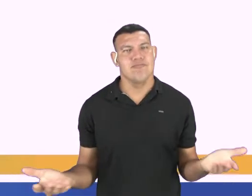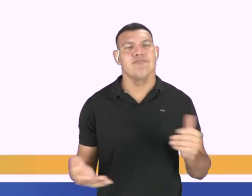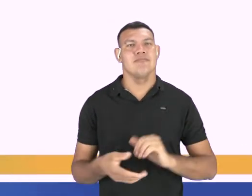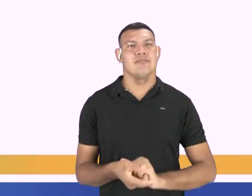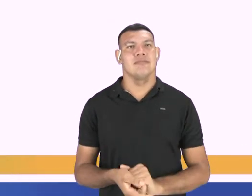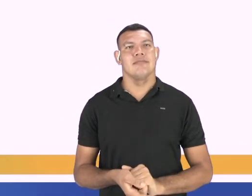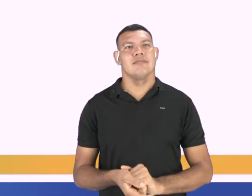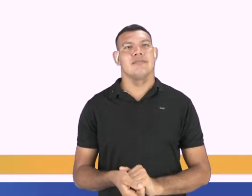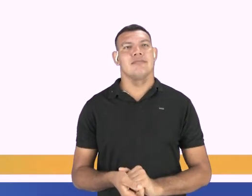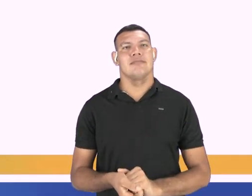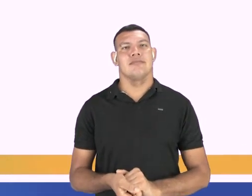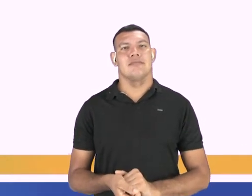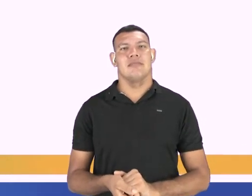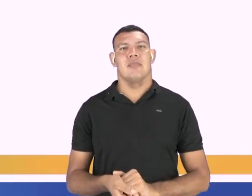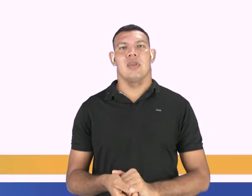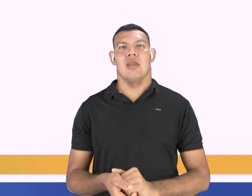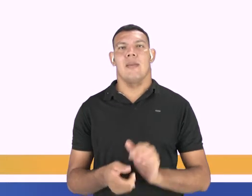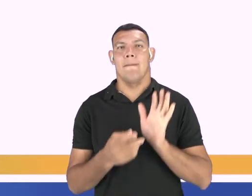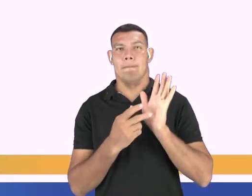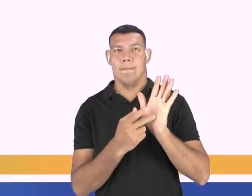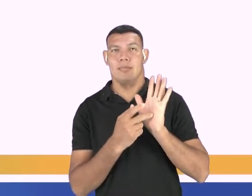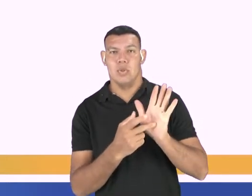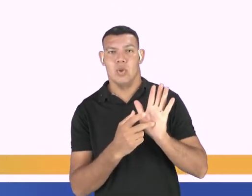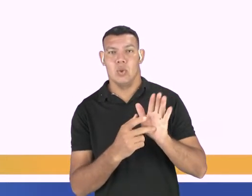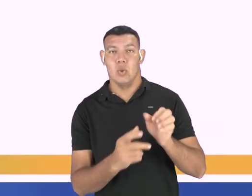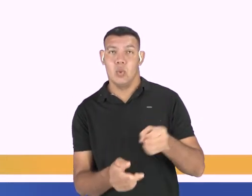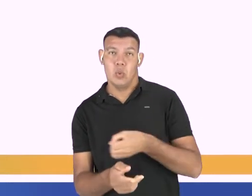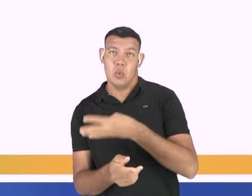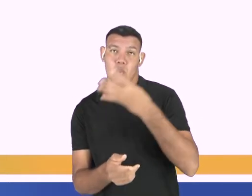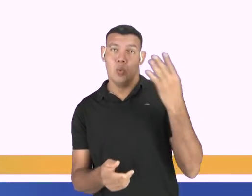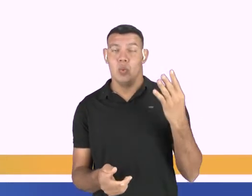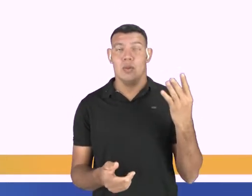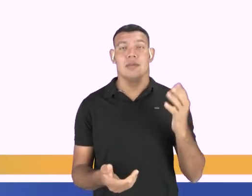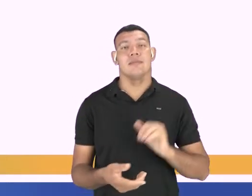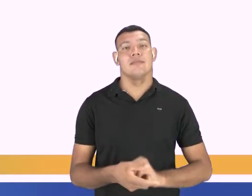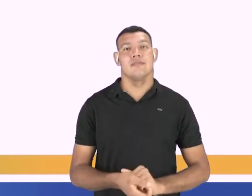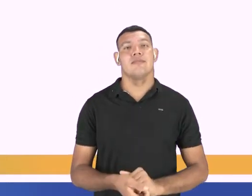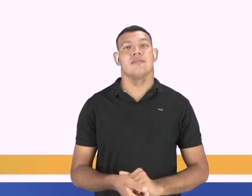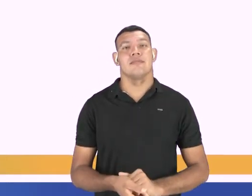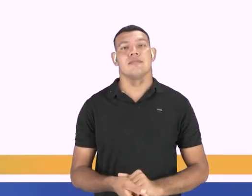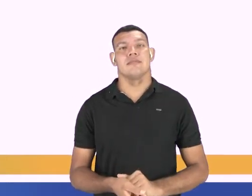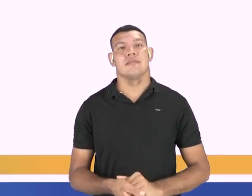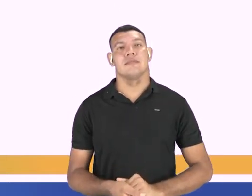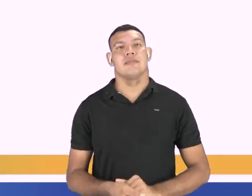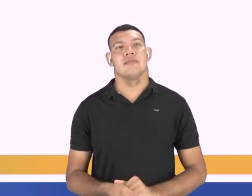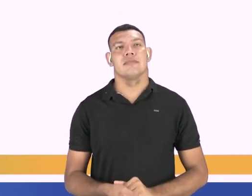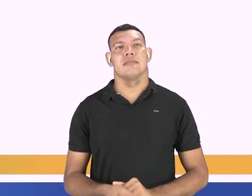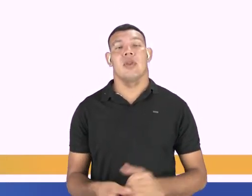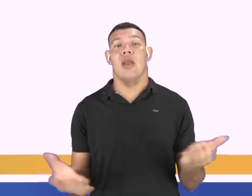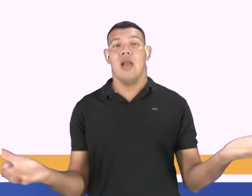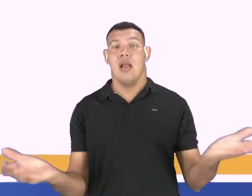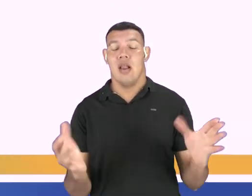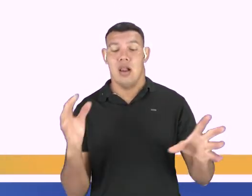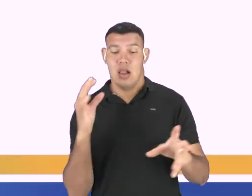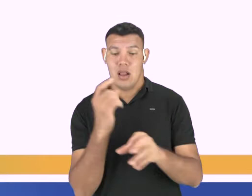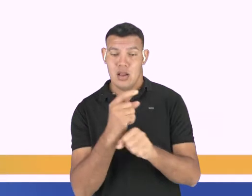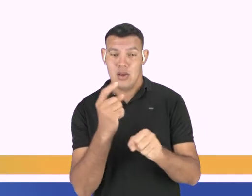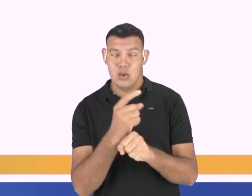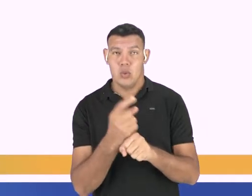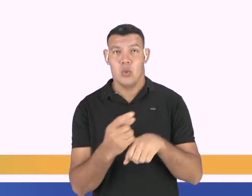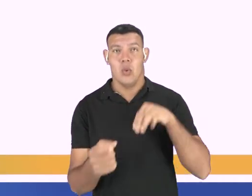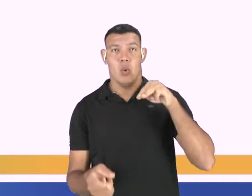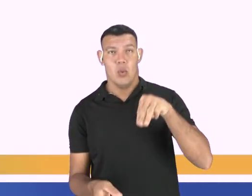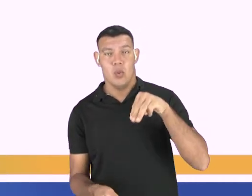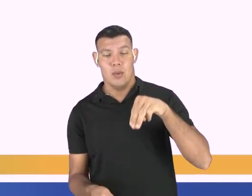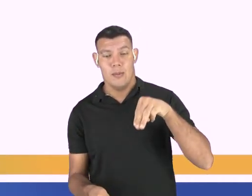ser compradas no total. Bom, então vamos continuar nossa resolução aí, fazendo agora o cálculo do MMC